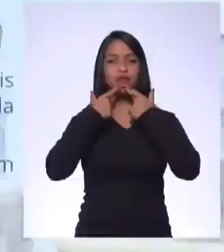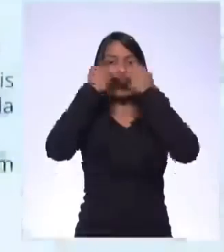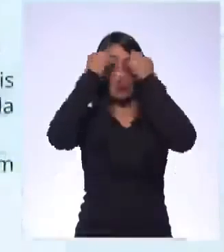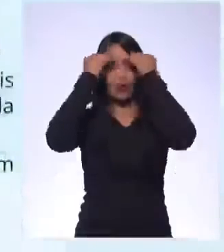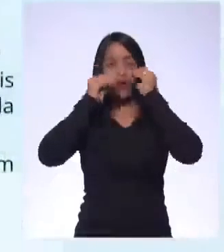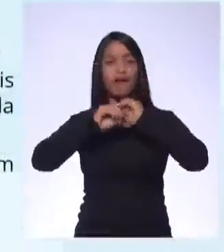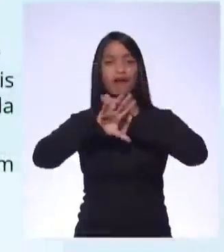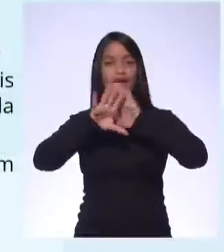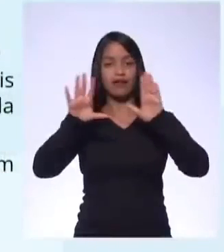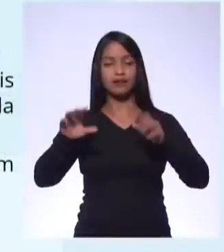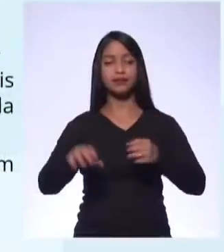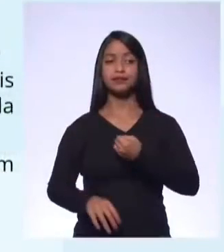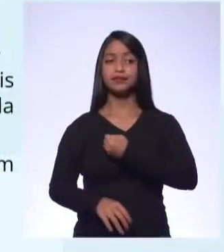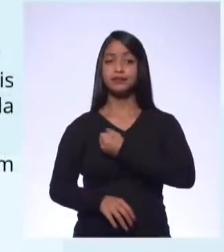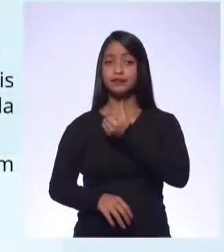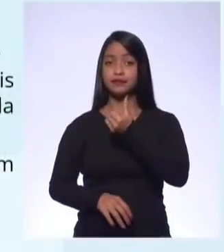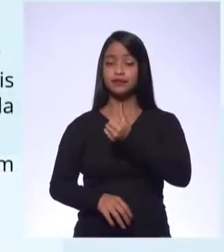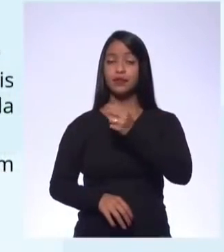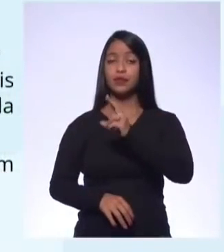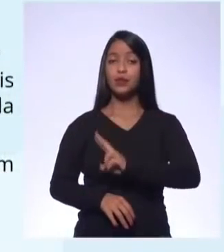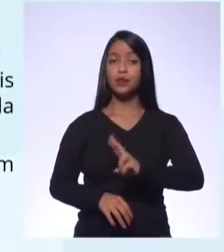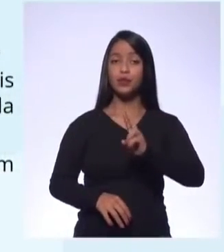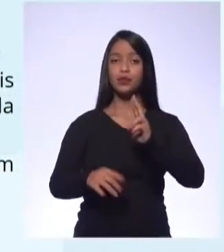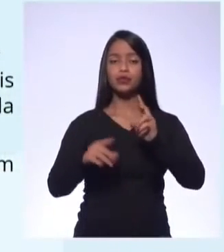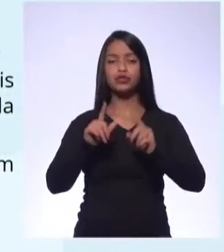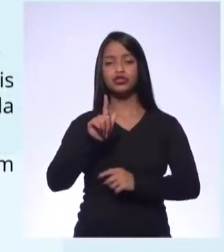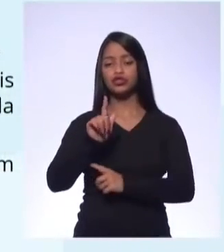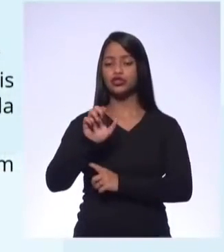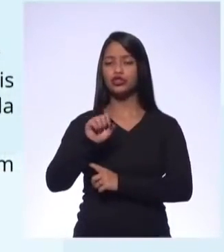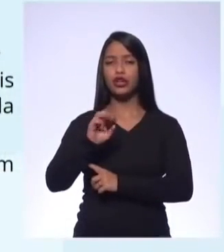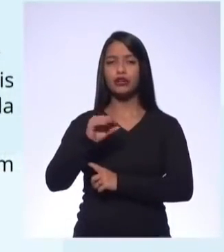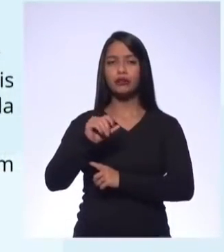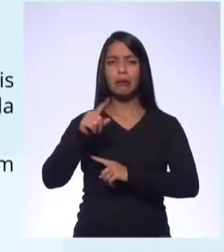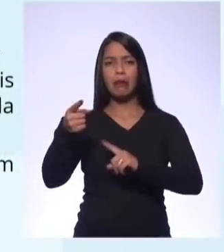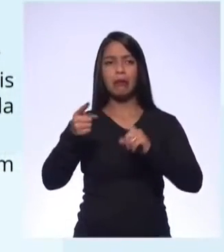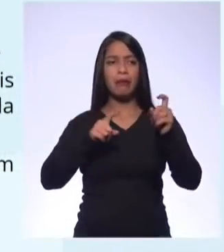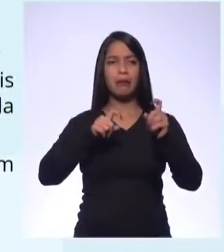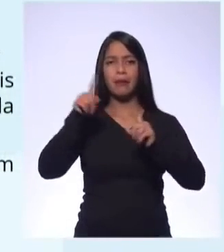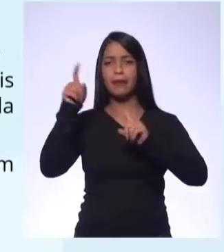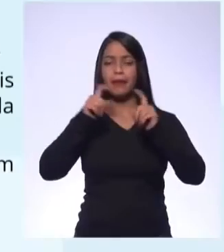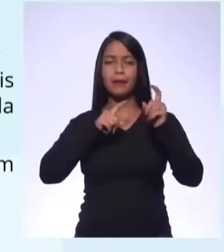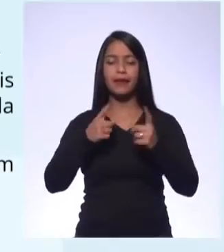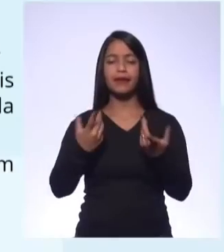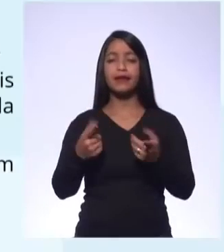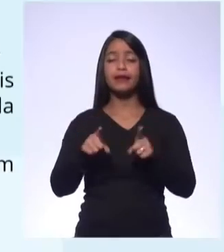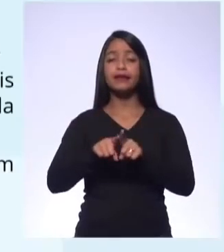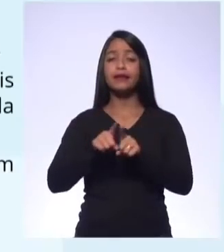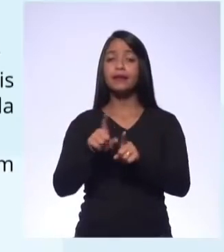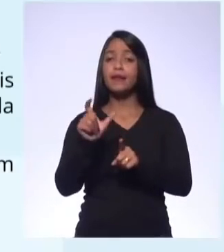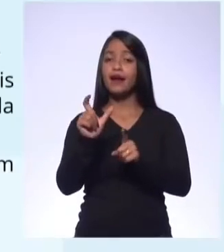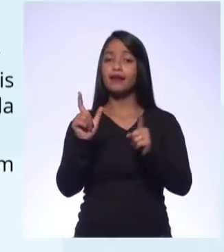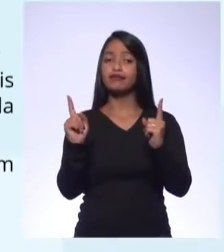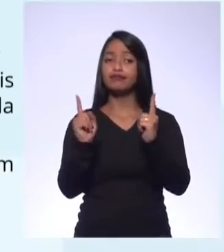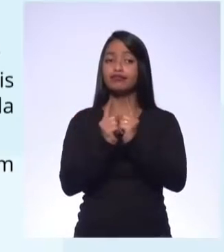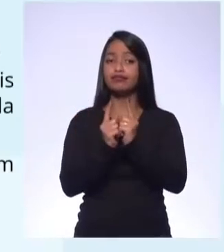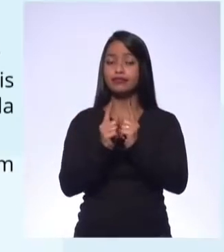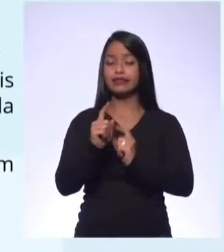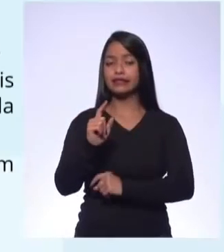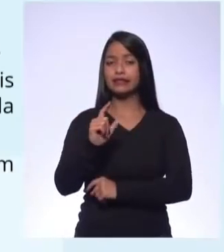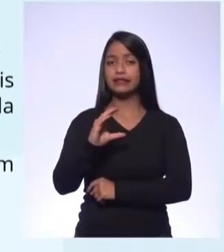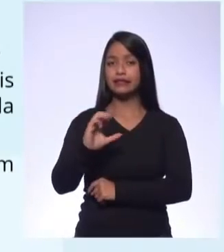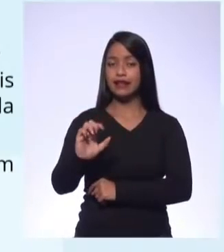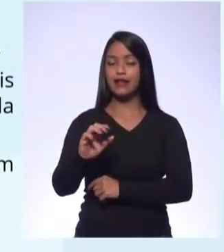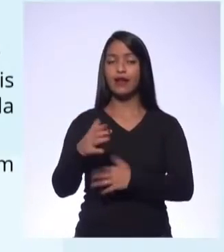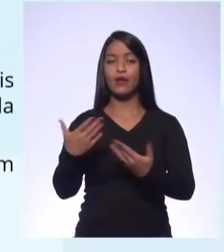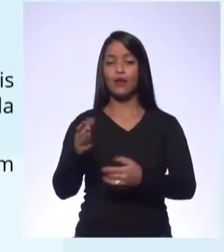6. Uso de gestos, jargões, palavras inventadas e abreviadas como se, tá. Não é nem você, mas é se.